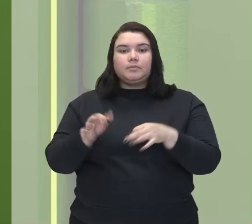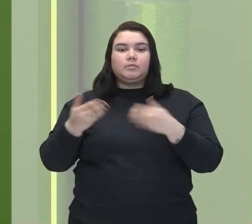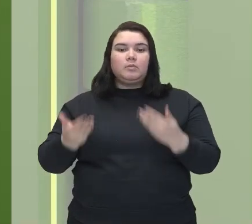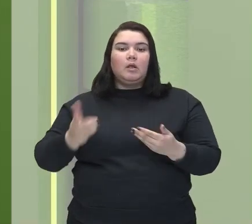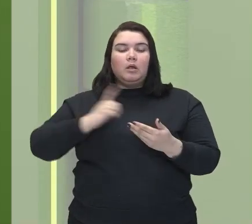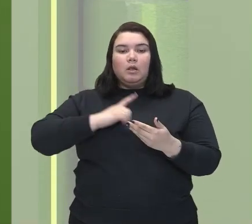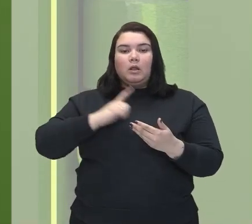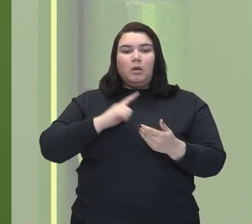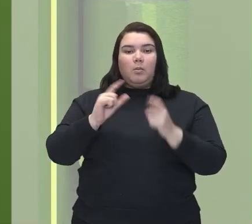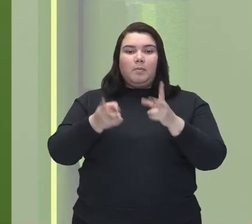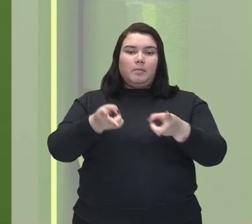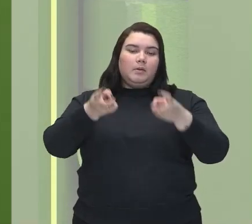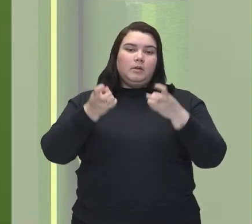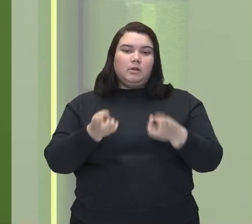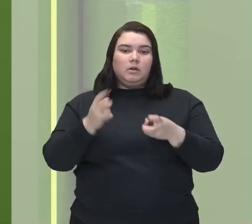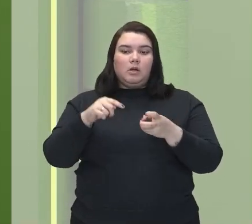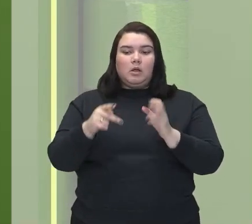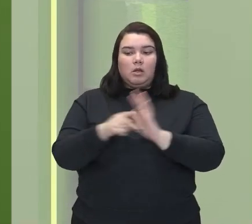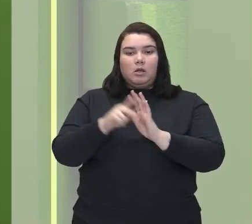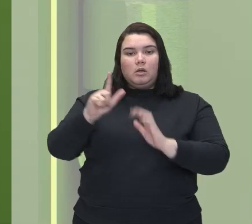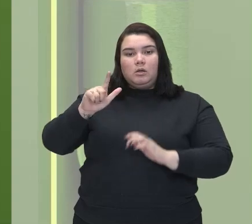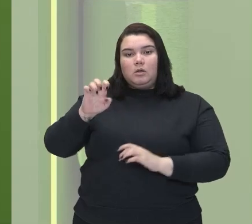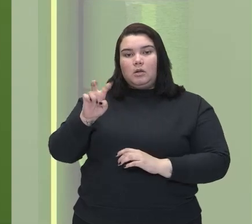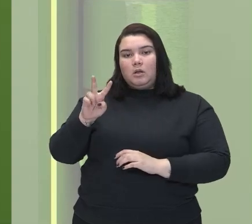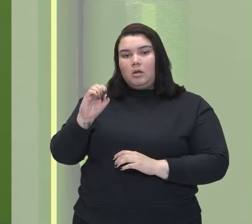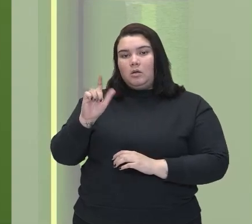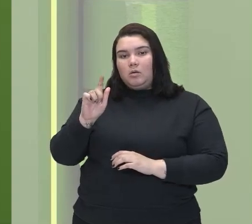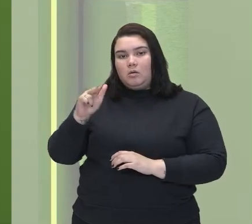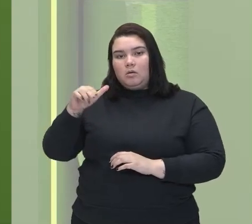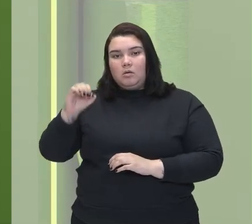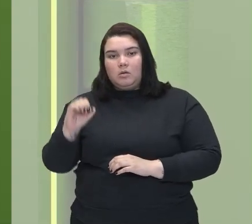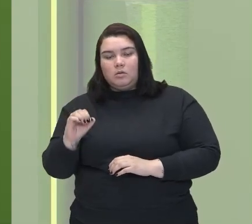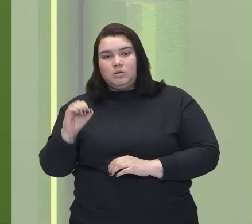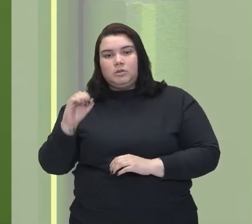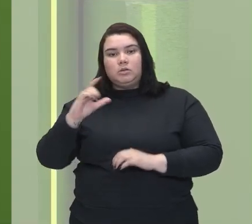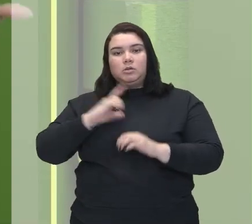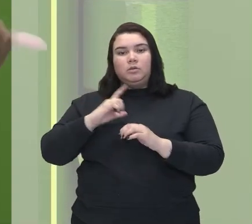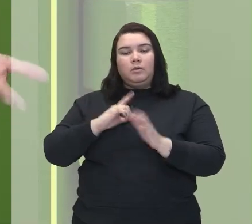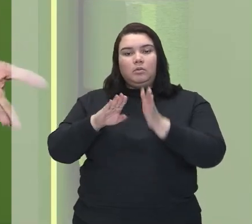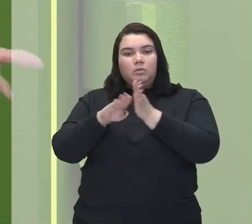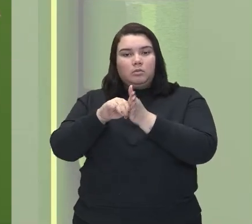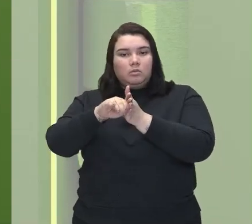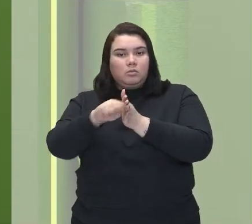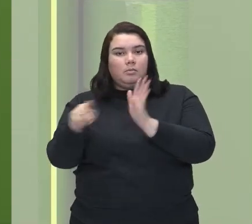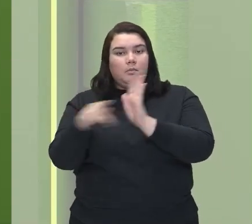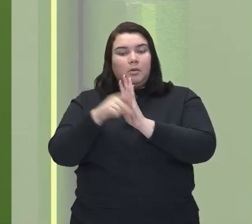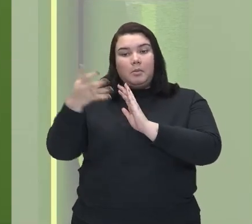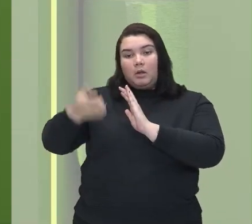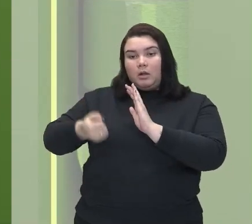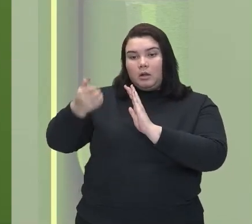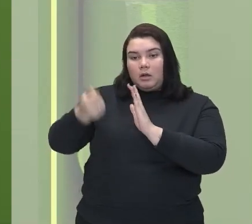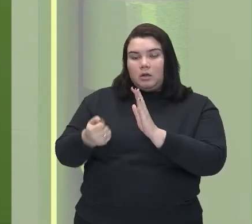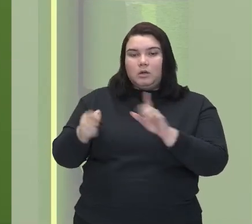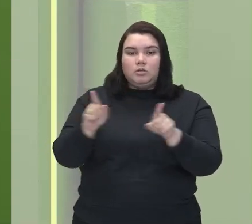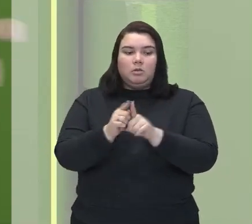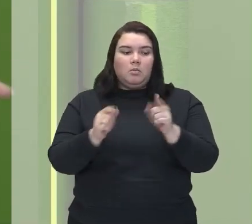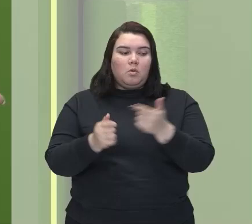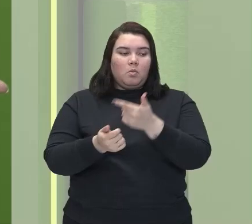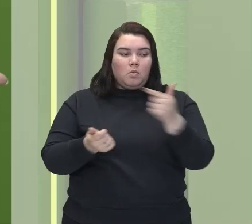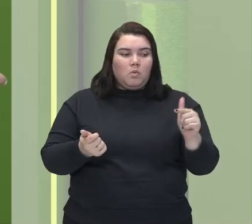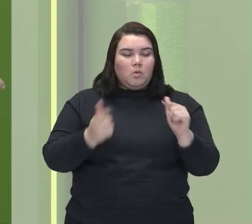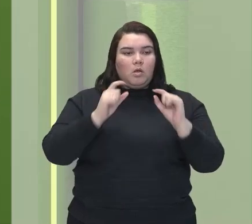partir se forma, que é o levógeno, a partir da ação de bactérias do leite, e o outro se forma a partir da